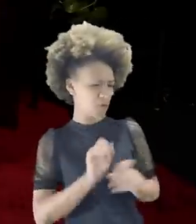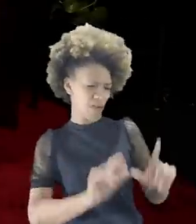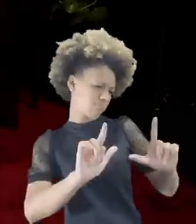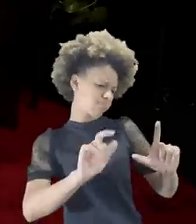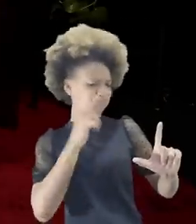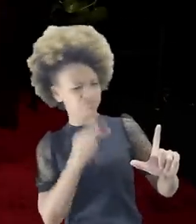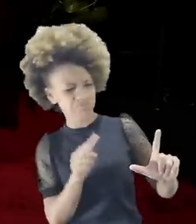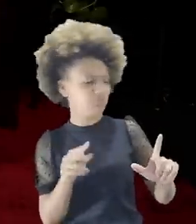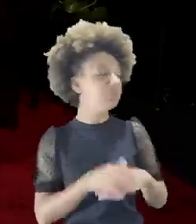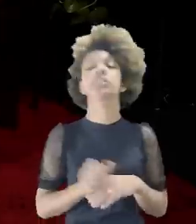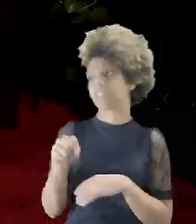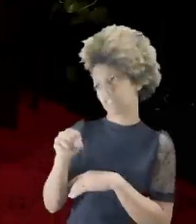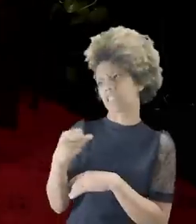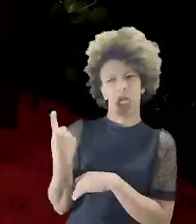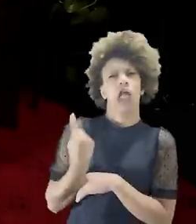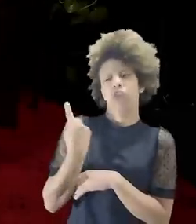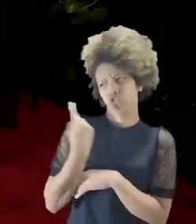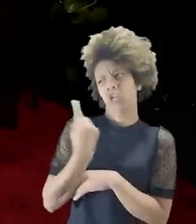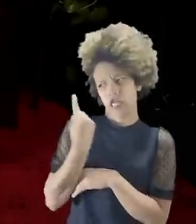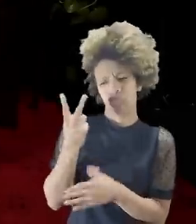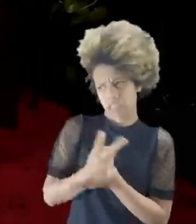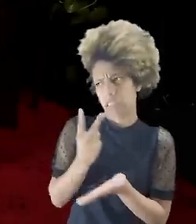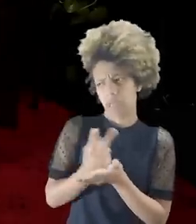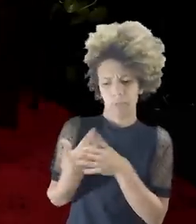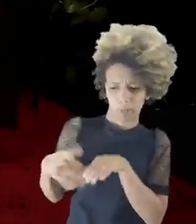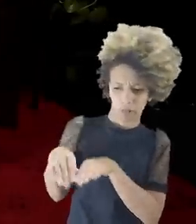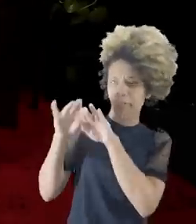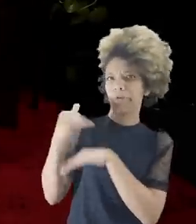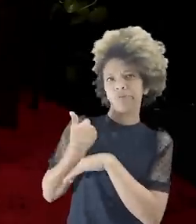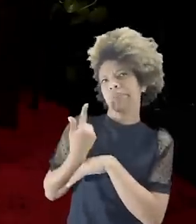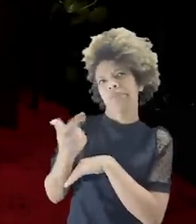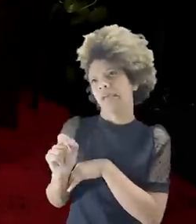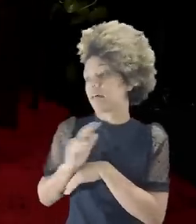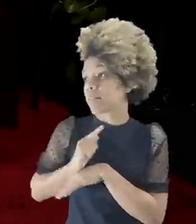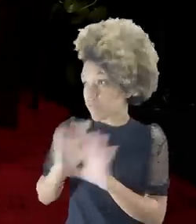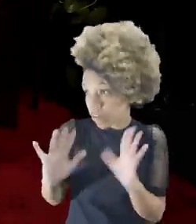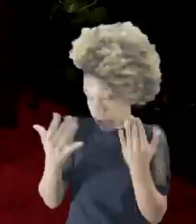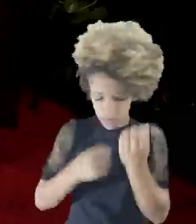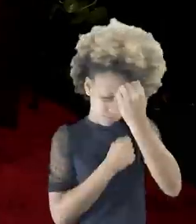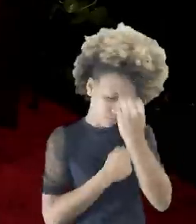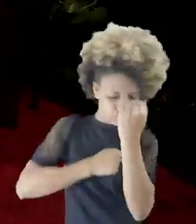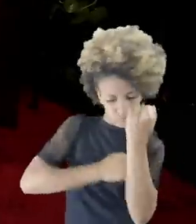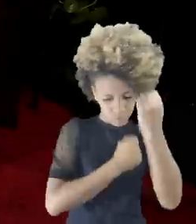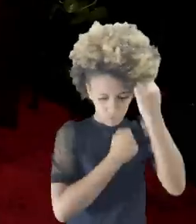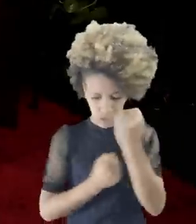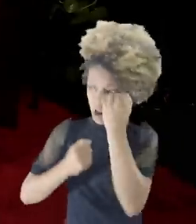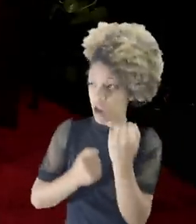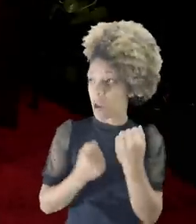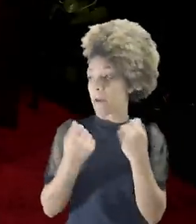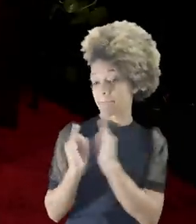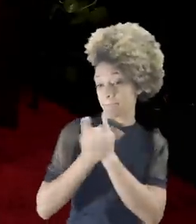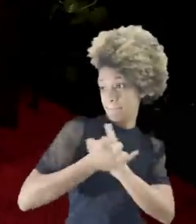aí sim sim muito maior sim elas estavam sempre Sei lá acho que com 10 anos de idade teve uma festa junina É eu tive que